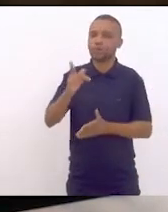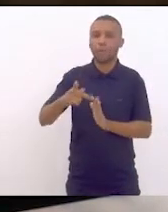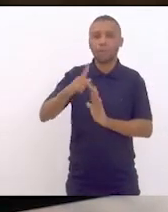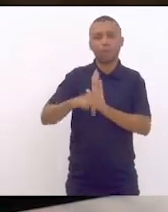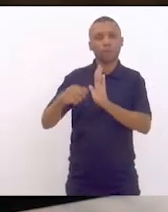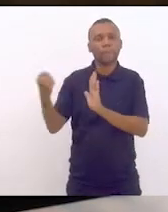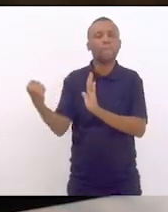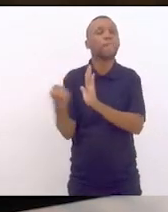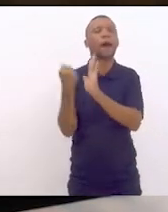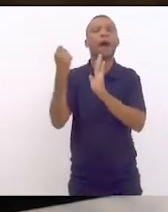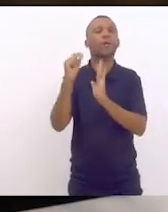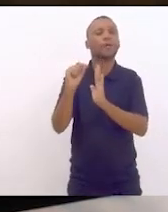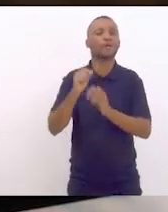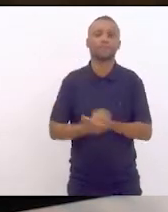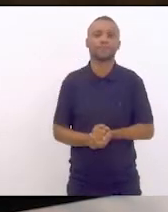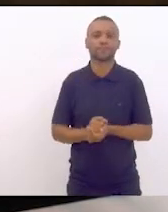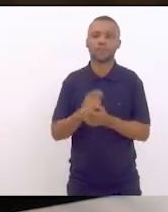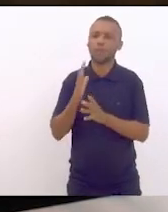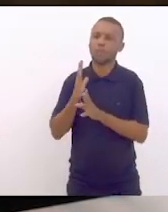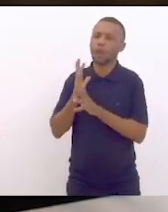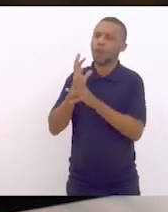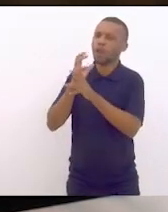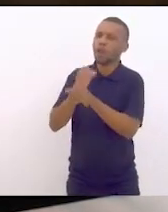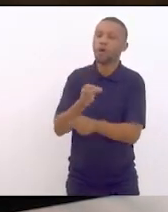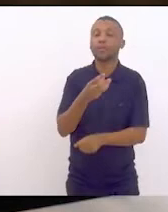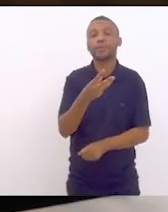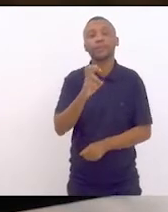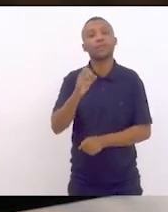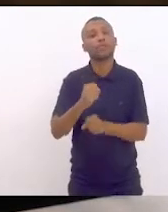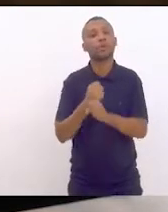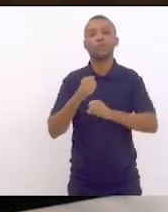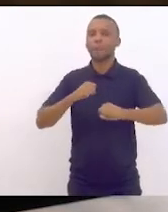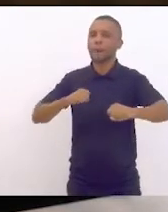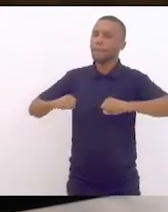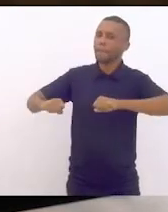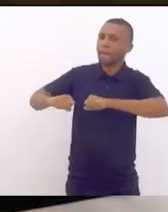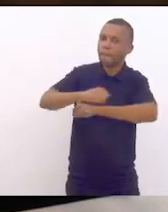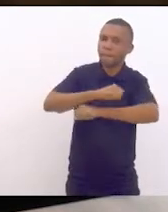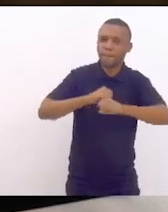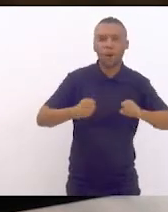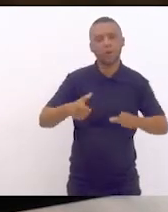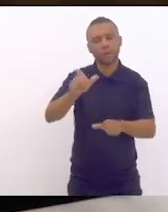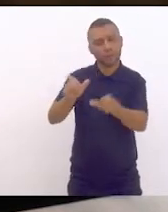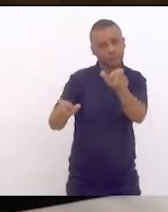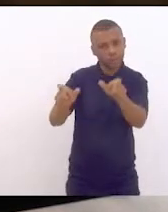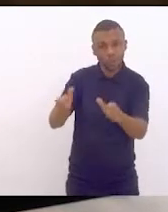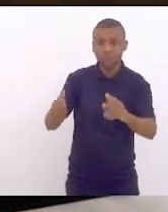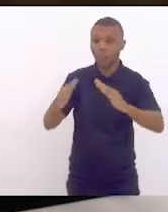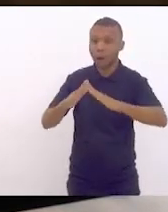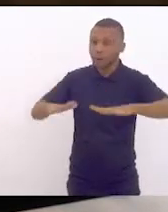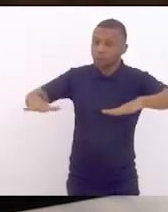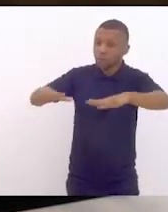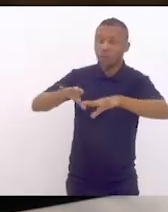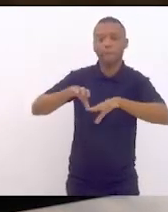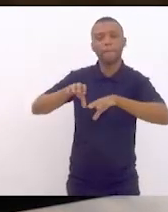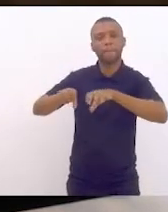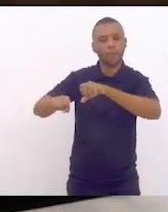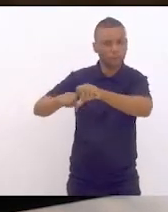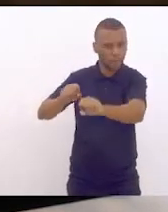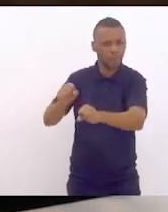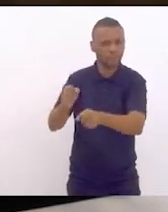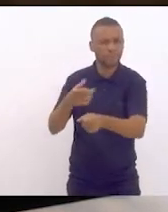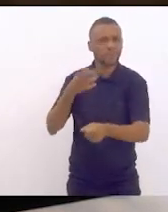coroam 35 anos de luta, que esses moradores, já com uma ocupação, deputada Tia